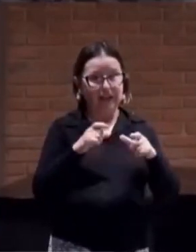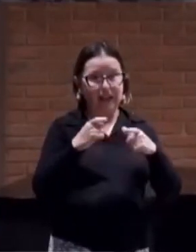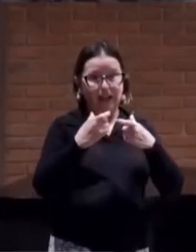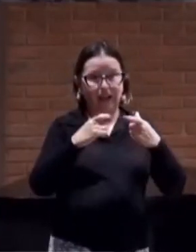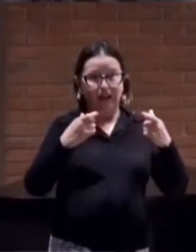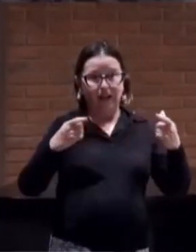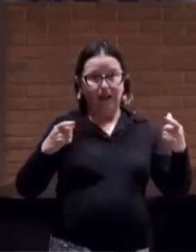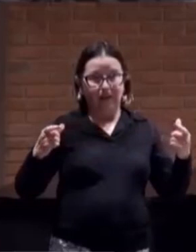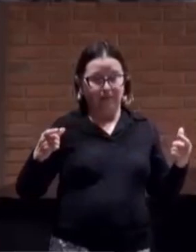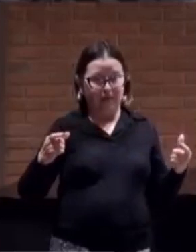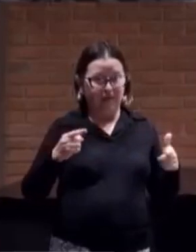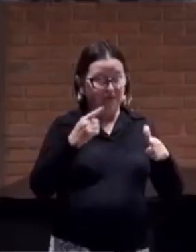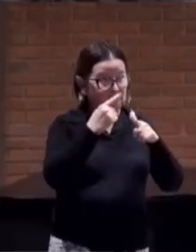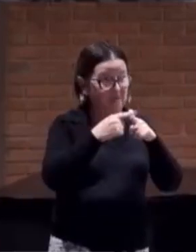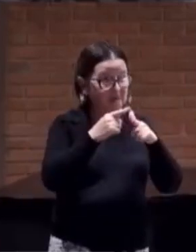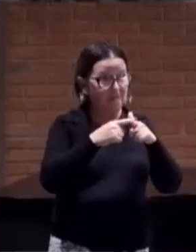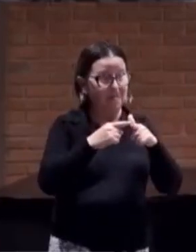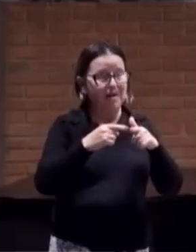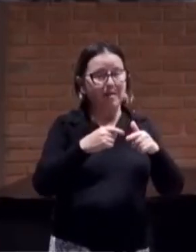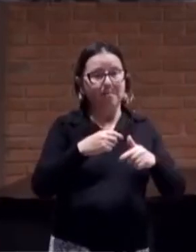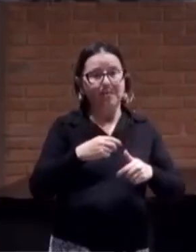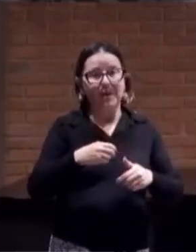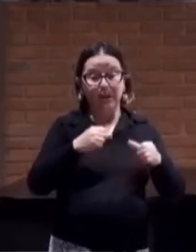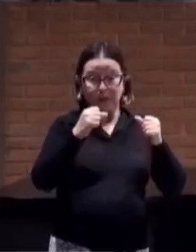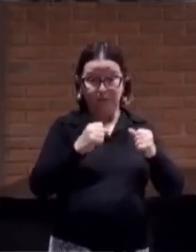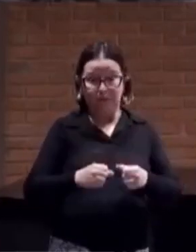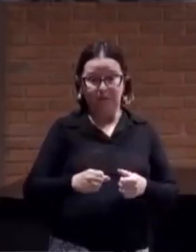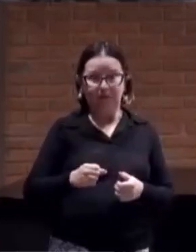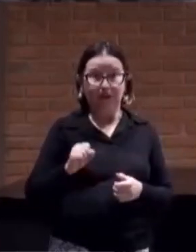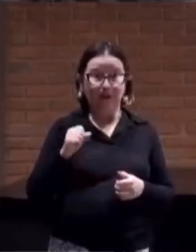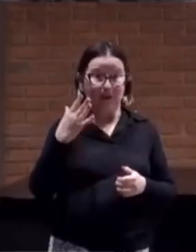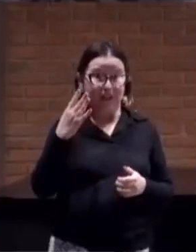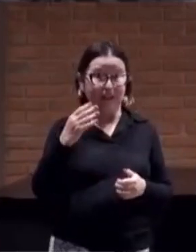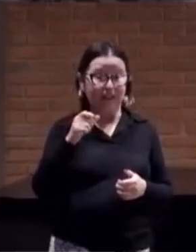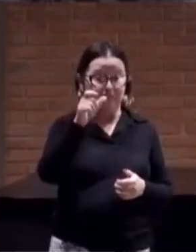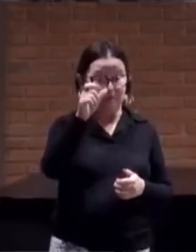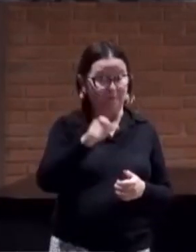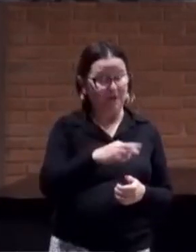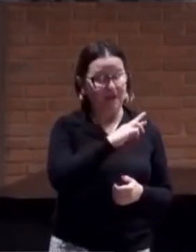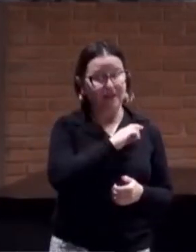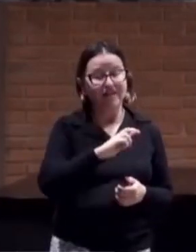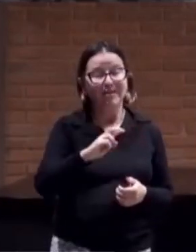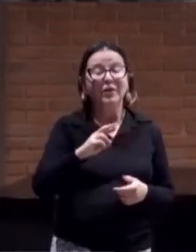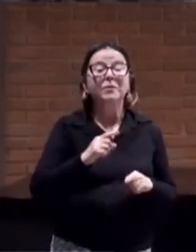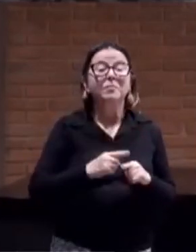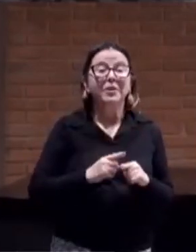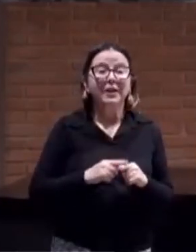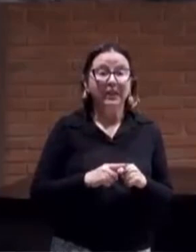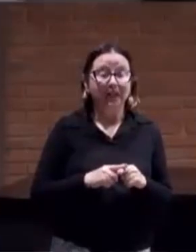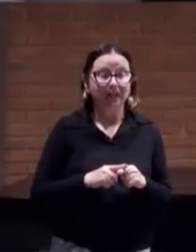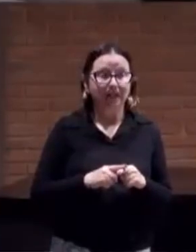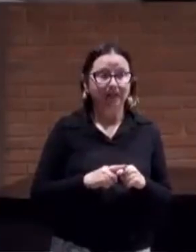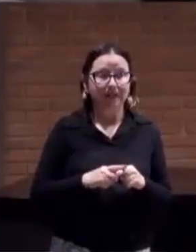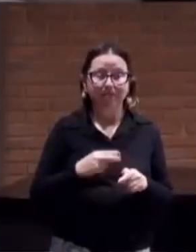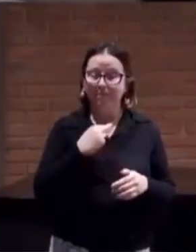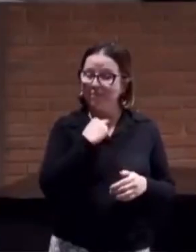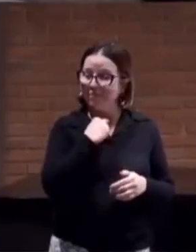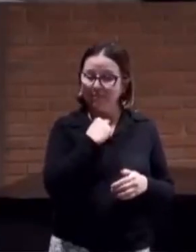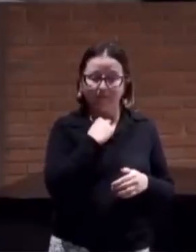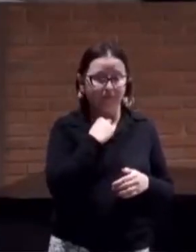tragédia que podia acontecer a um religioso. Por quê? Ele não podia